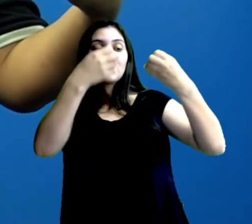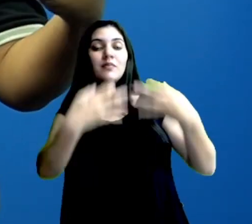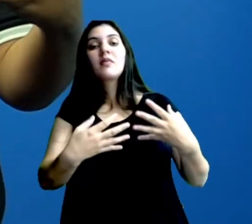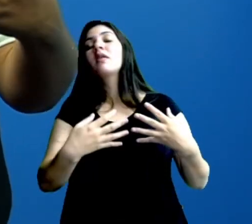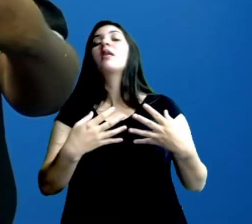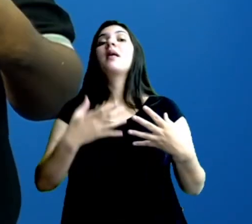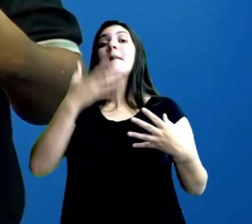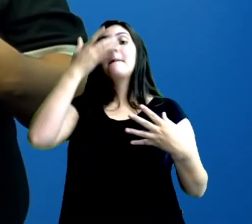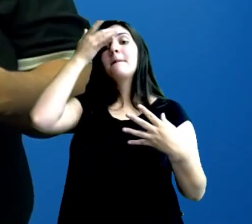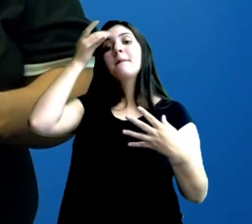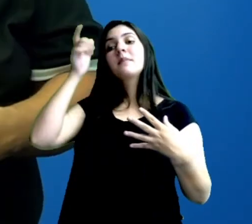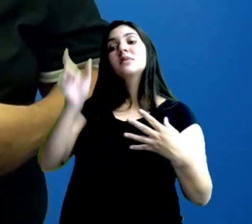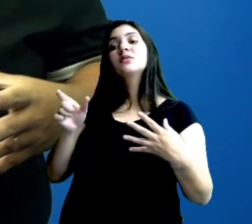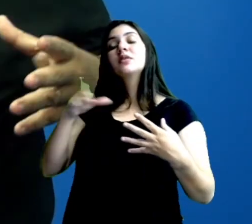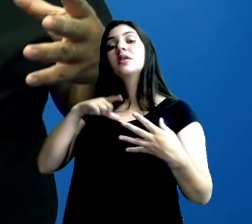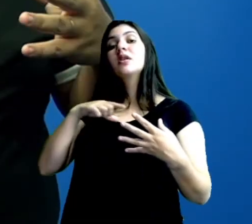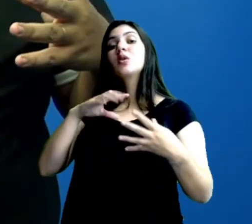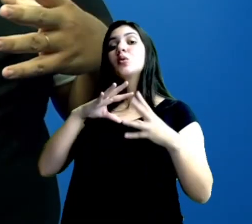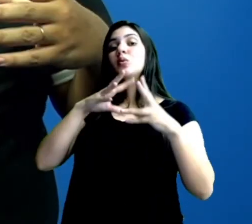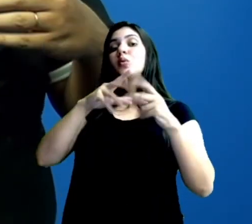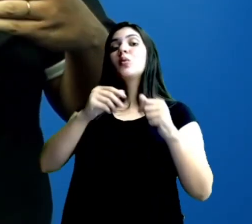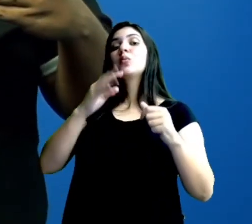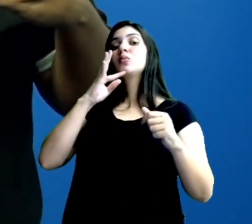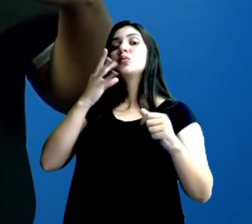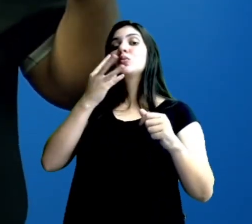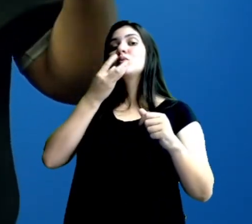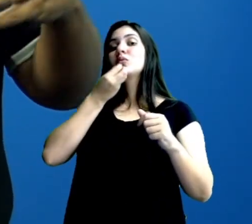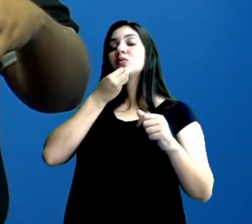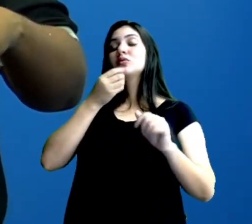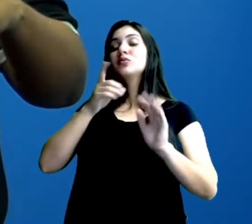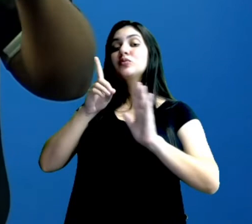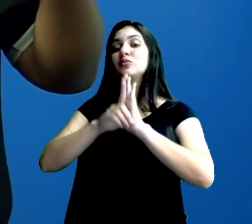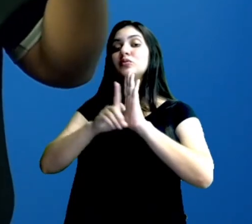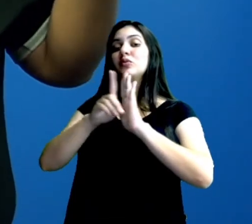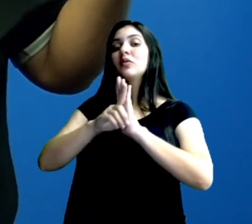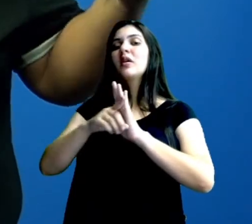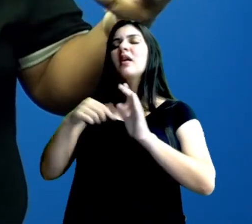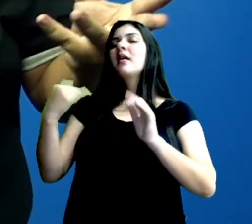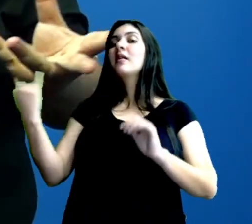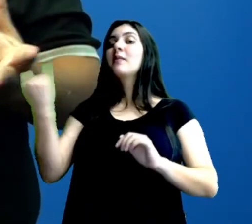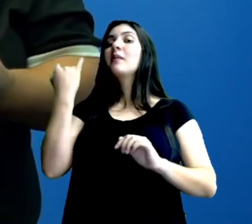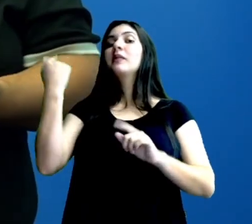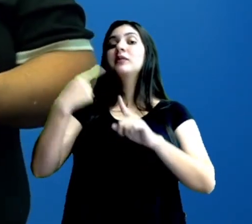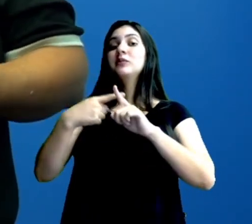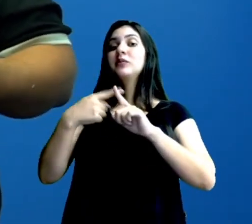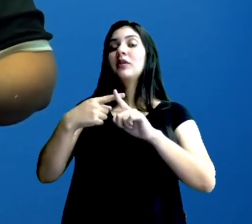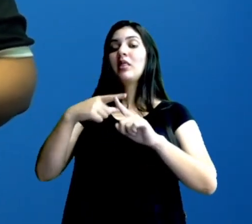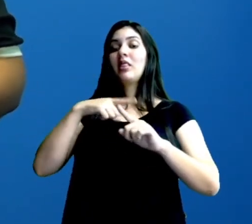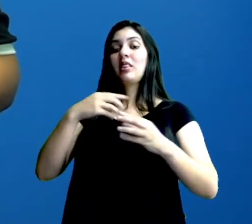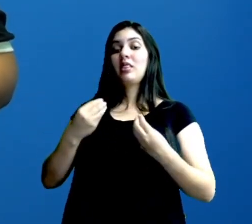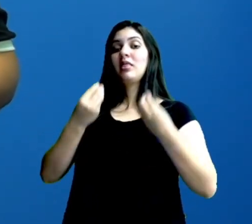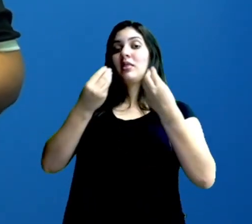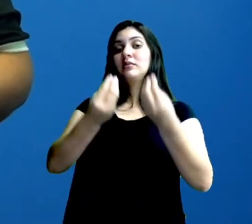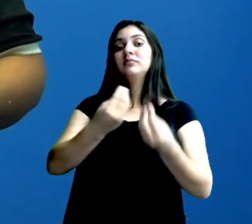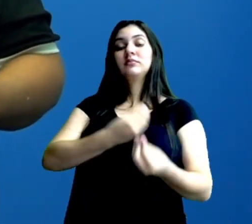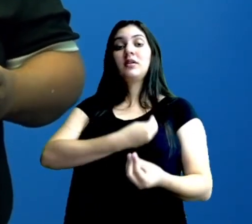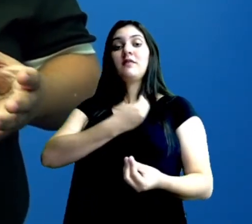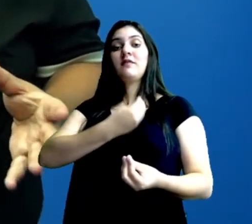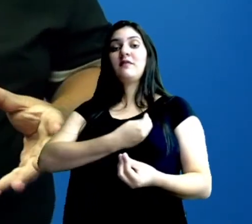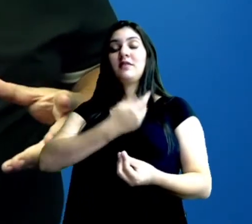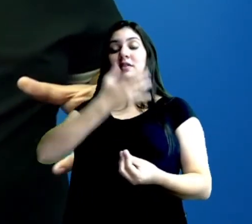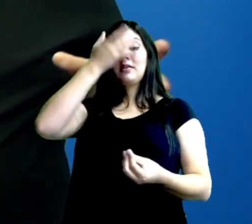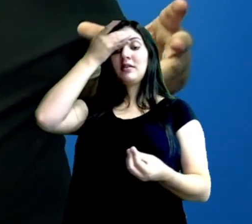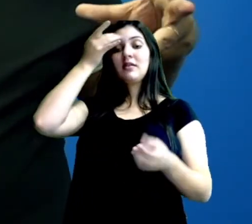detém todo o conhecimento e que é dono de... Ele é importante por dar vida aos personagens.